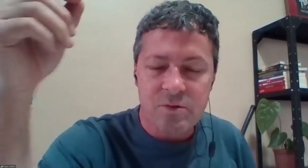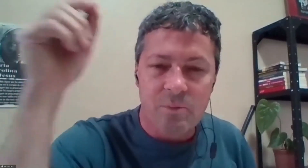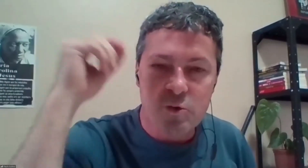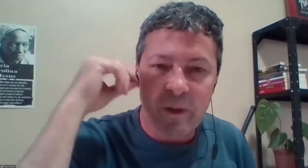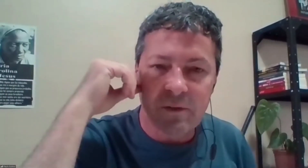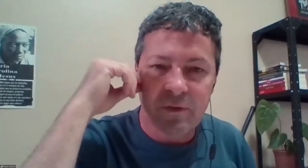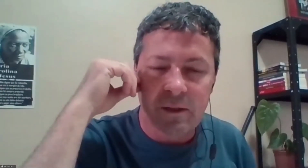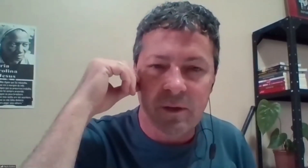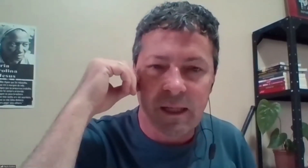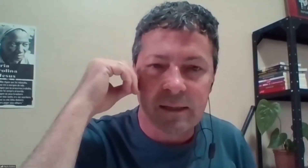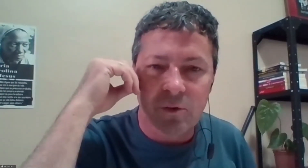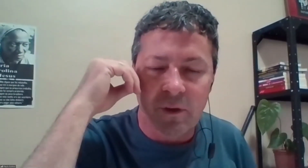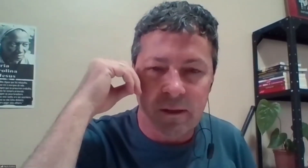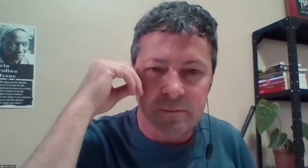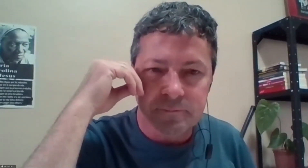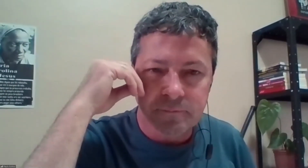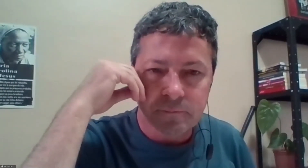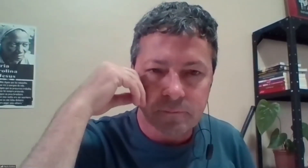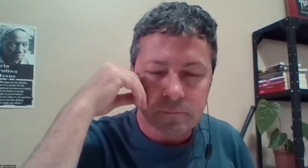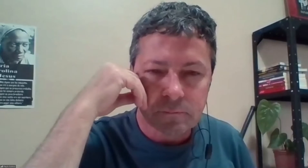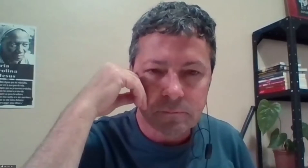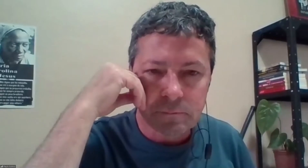depois nós vamos prever no relatório,